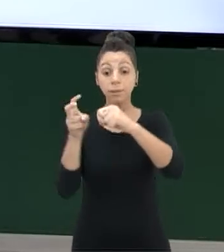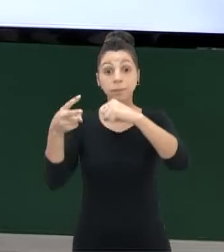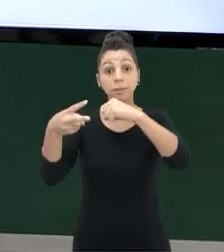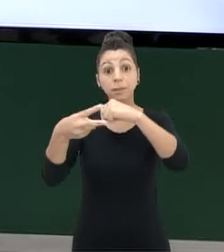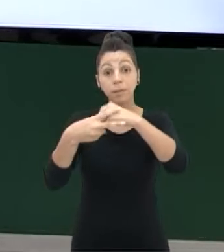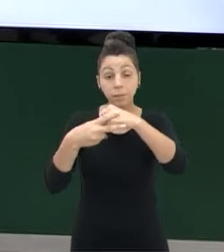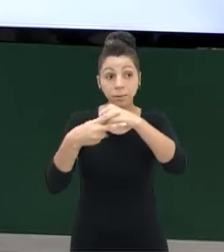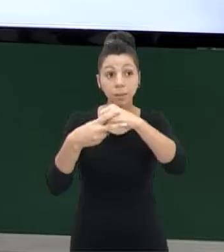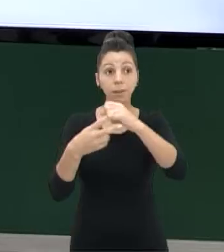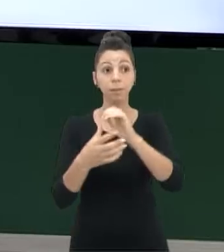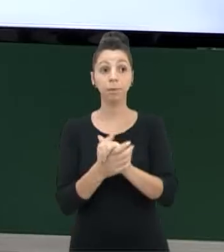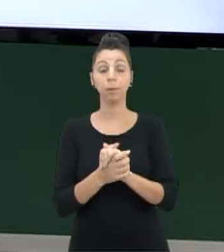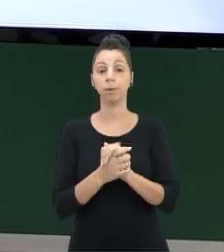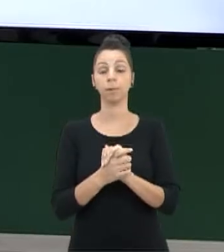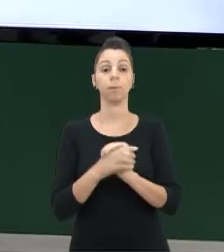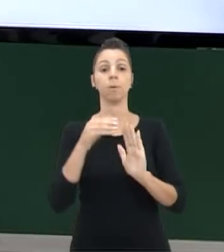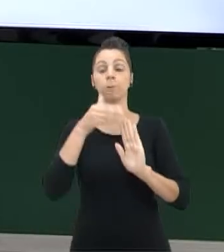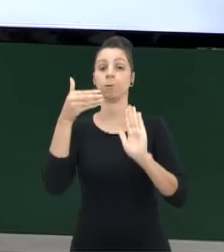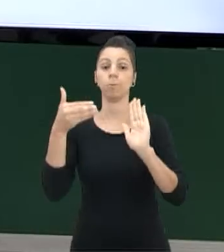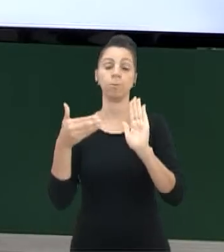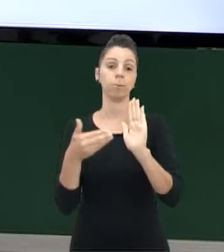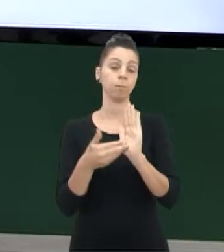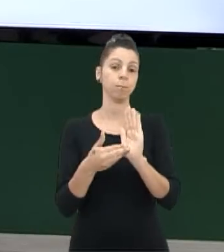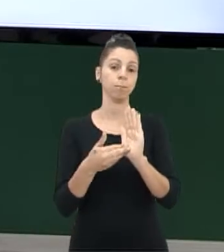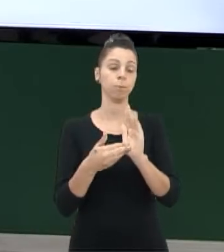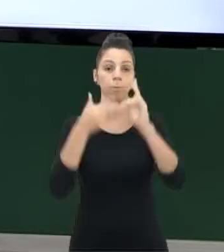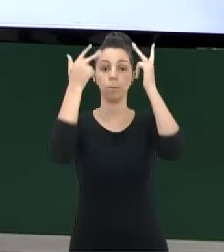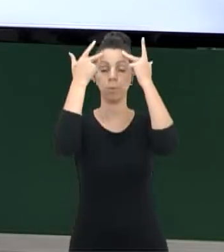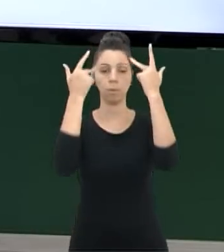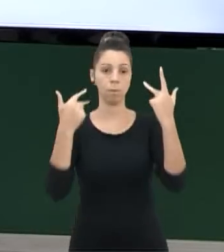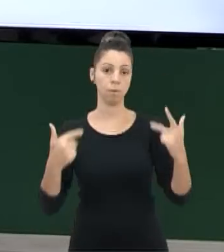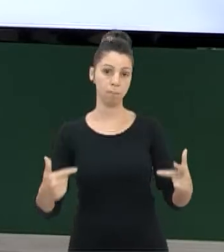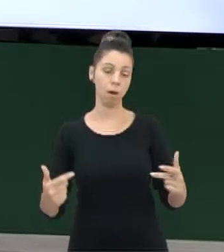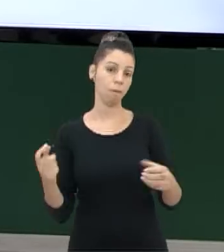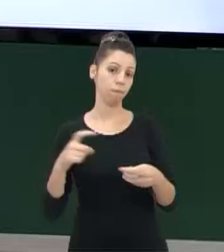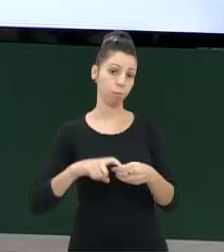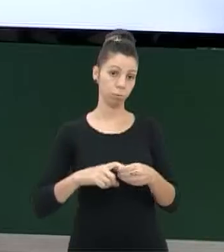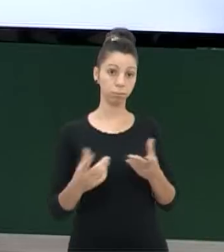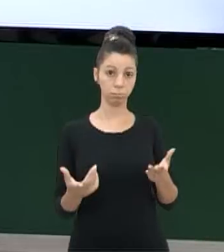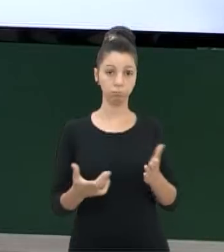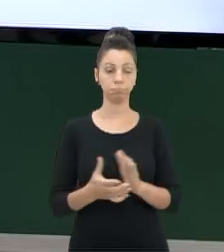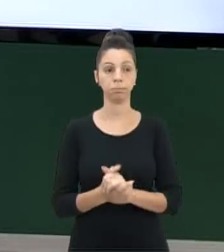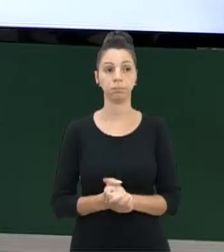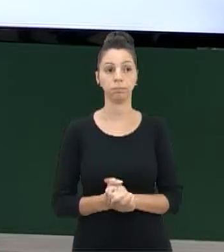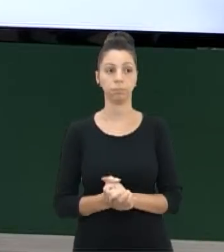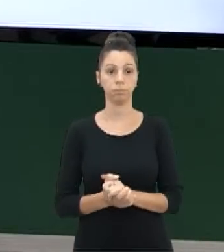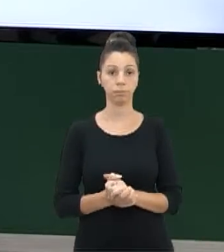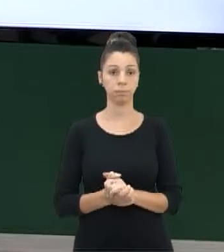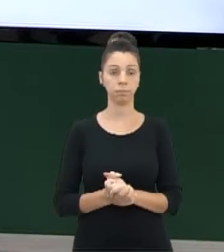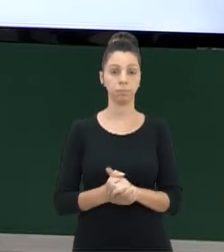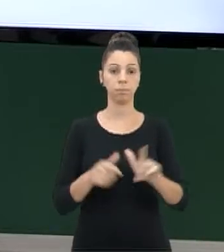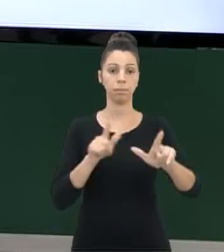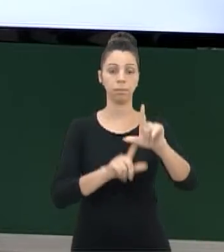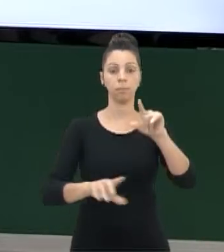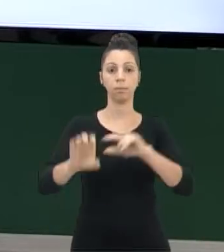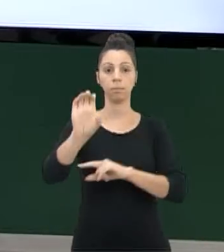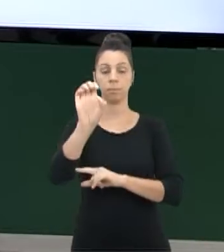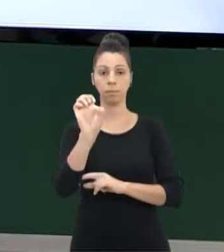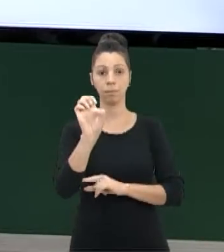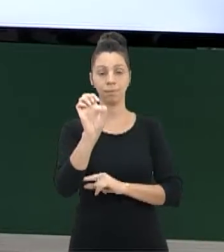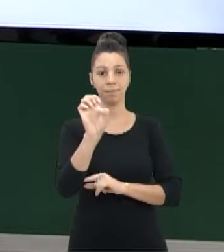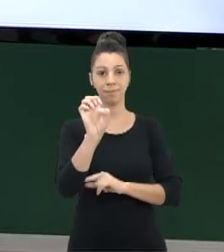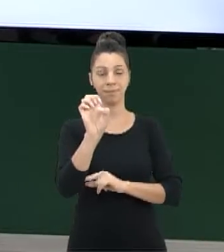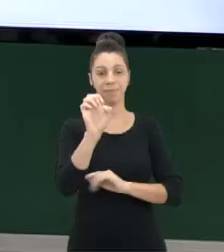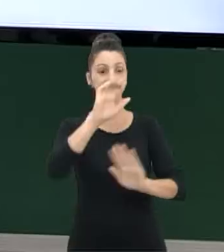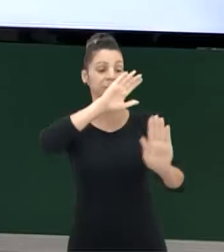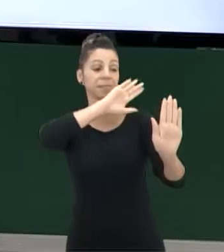Com alegria, o modo, né, como a pessoa está se sentindo. Letra E, por trás daquele